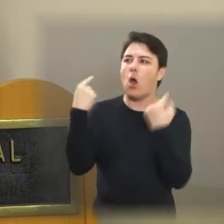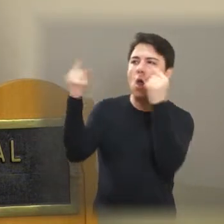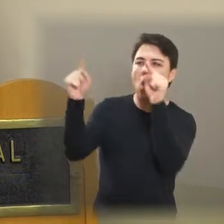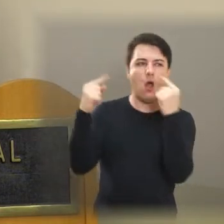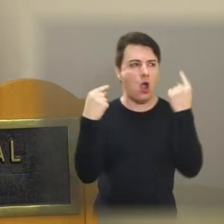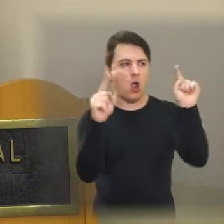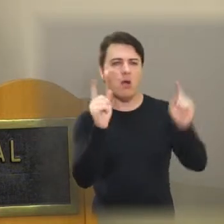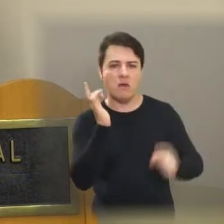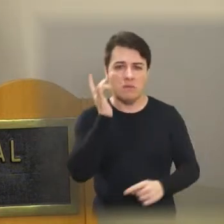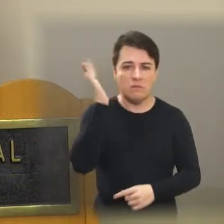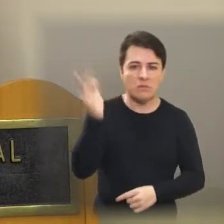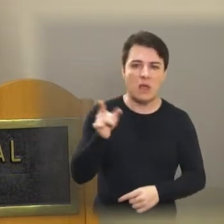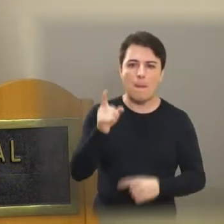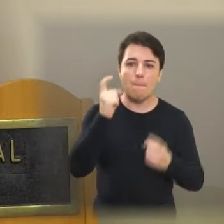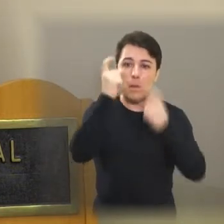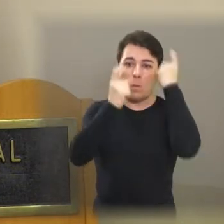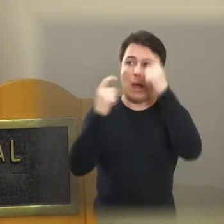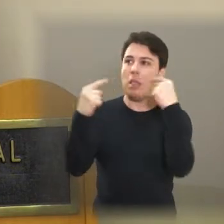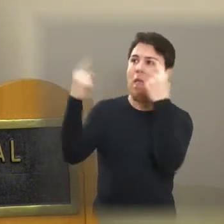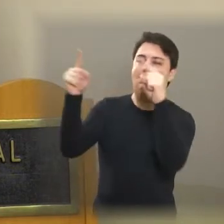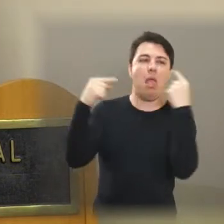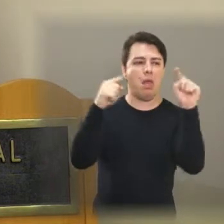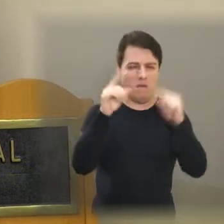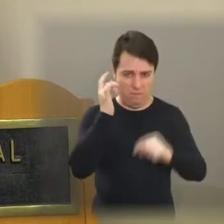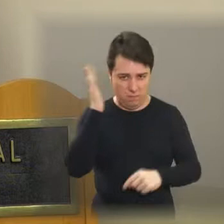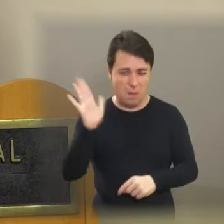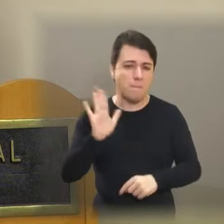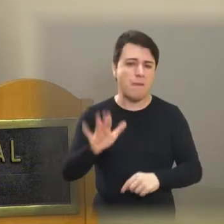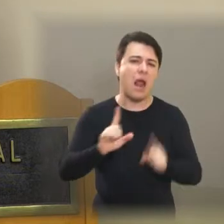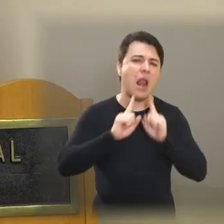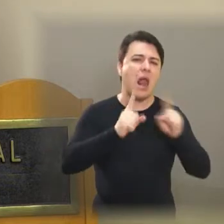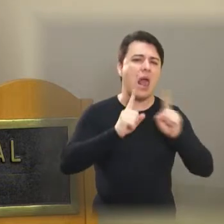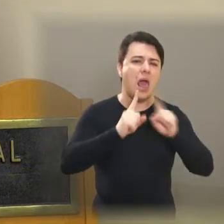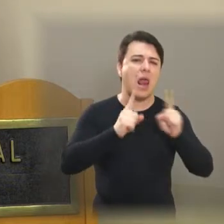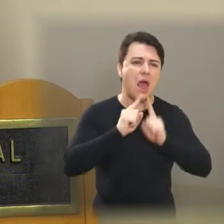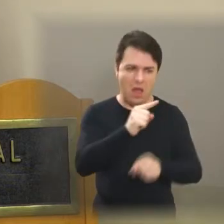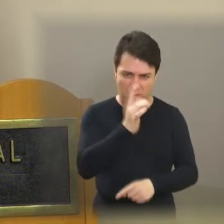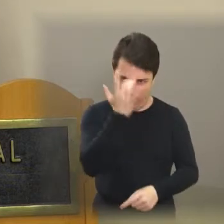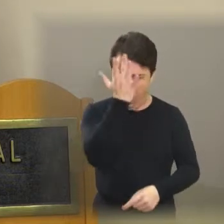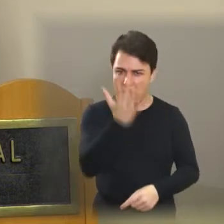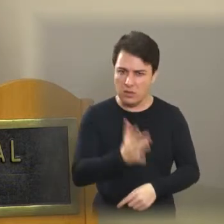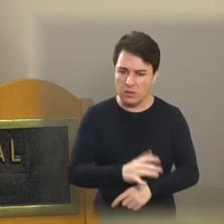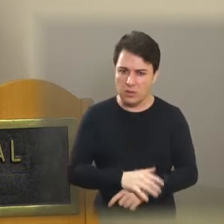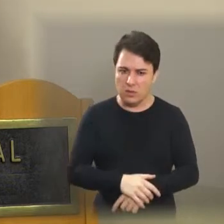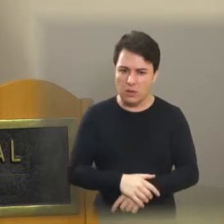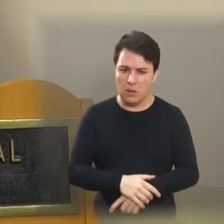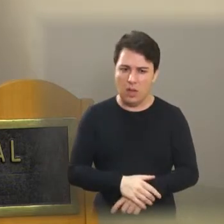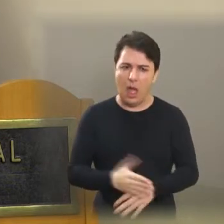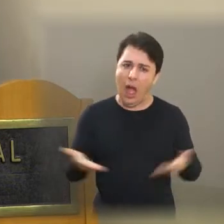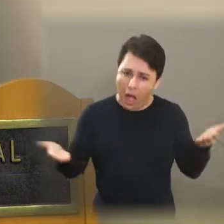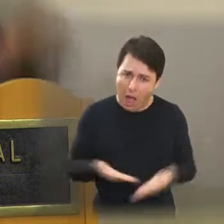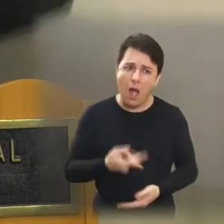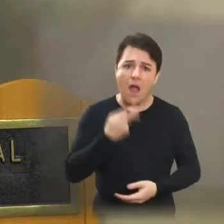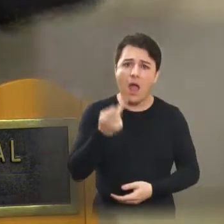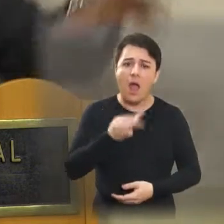fácil se preocupar com o outro. Mas criticar é fácil. Por que que não fala